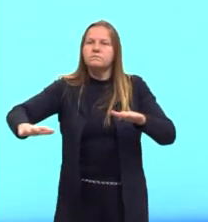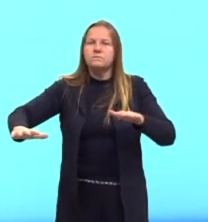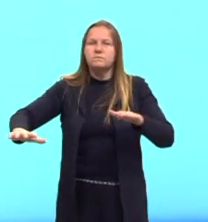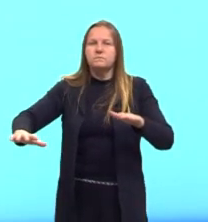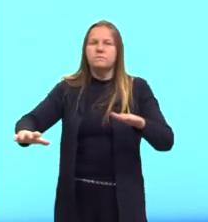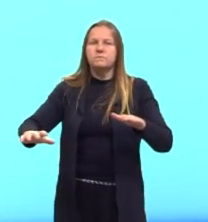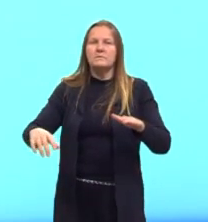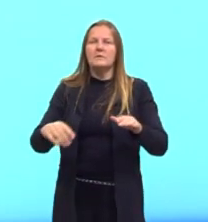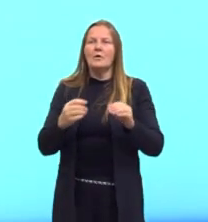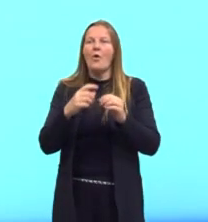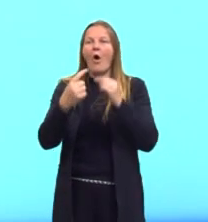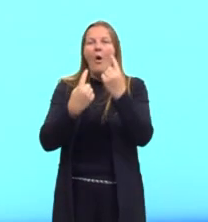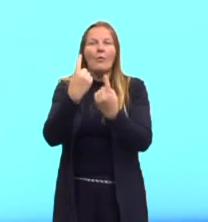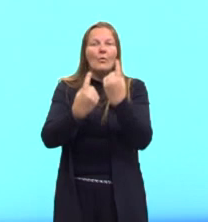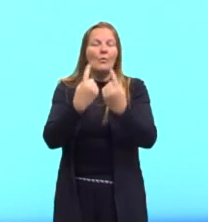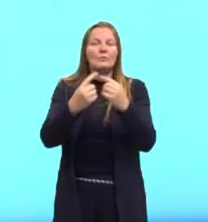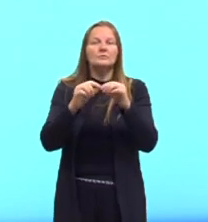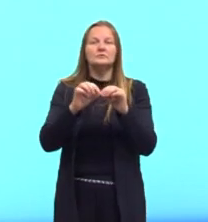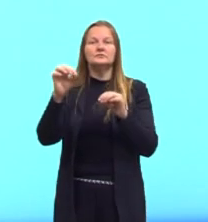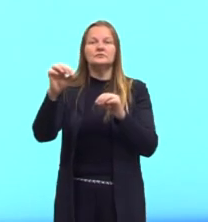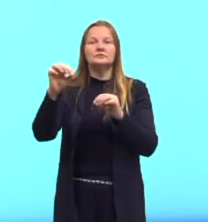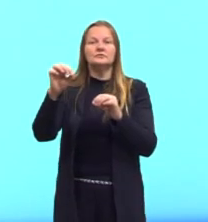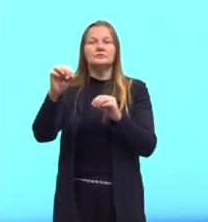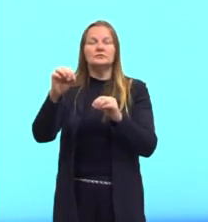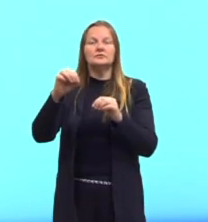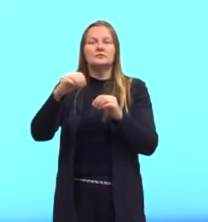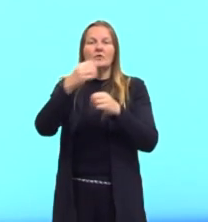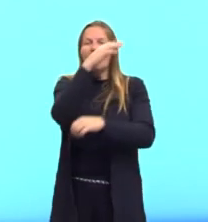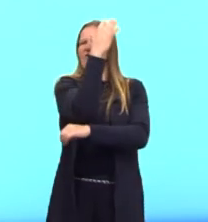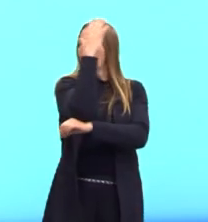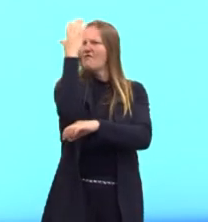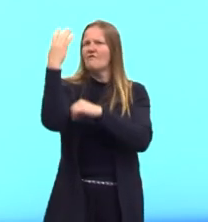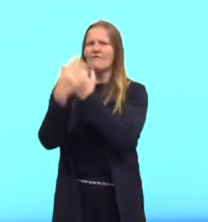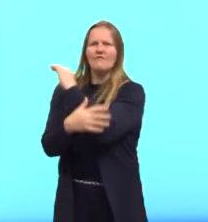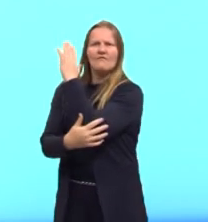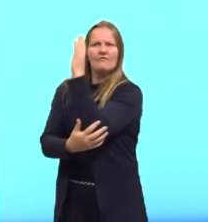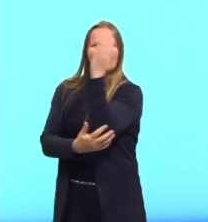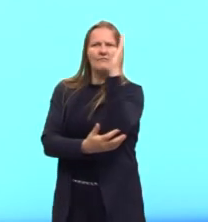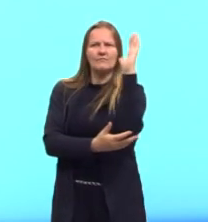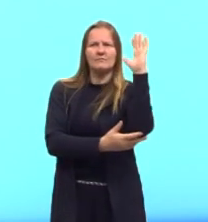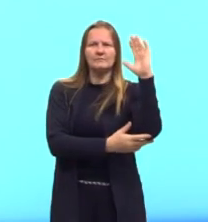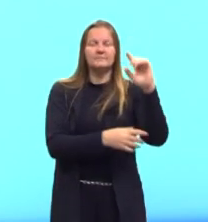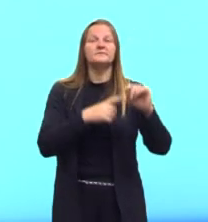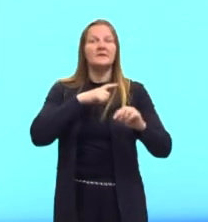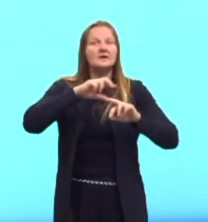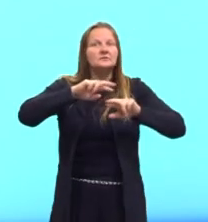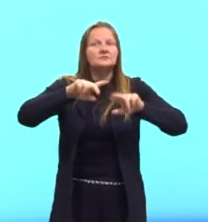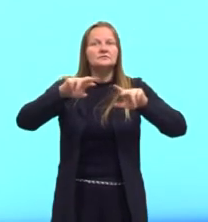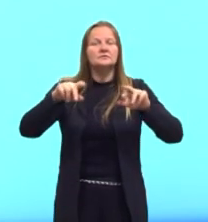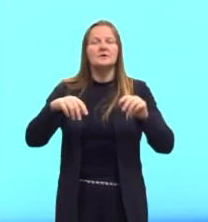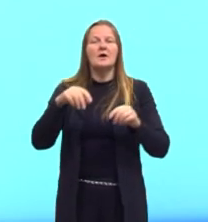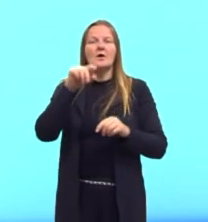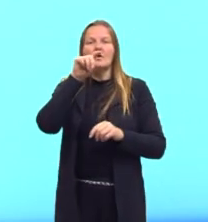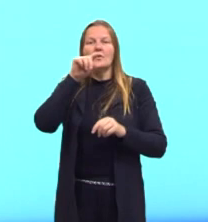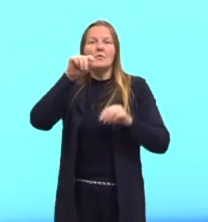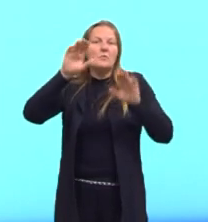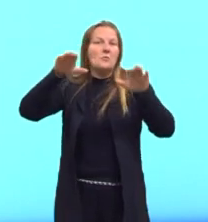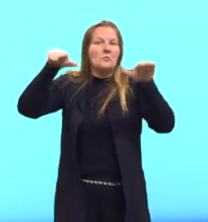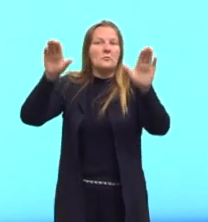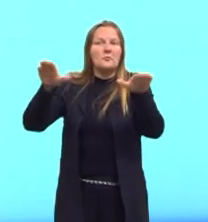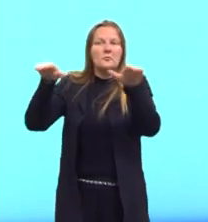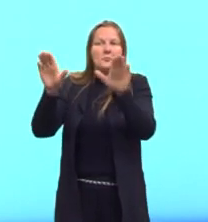aqui alguns ambientes Floresta né no de voadores